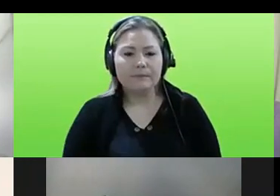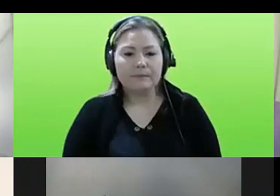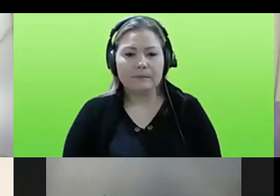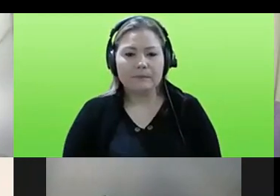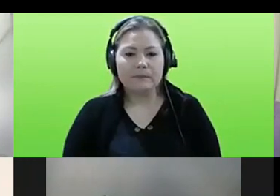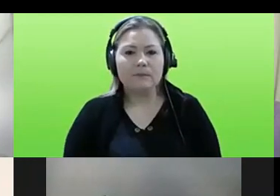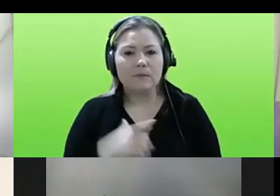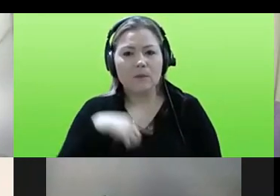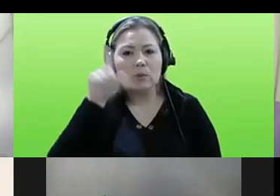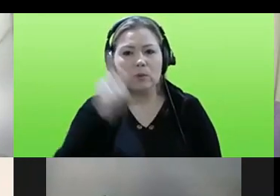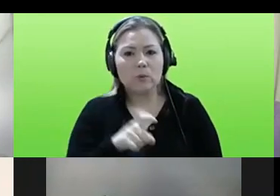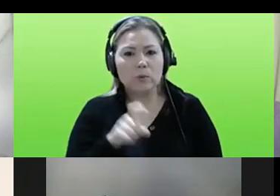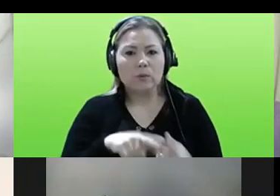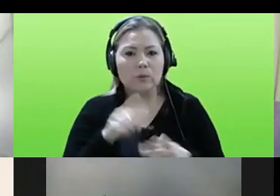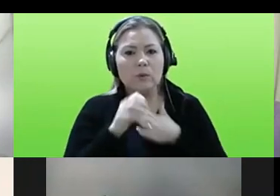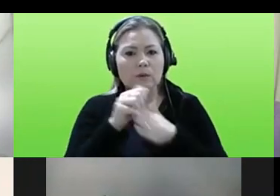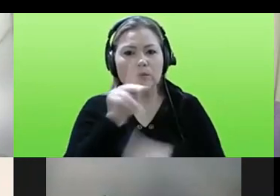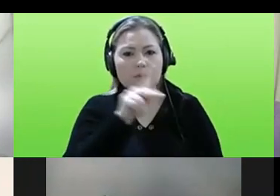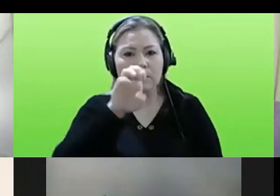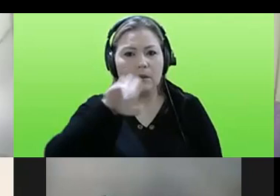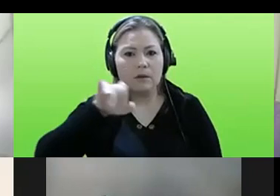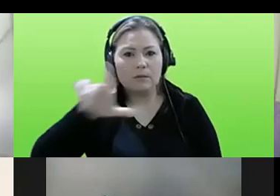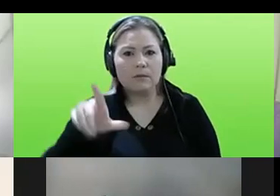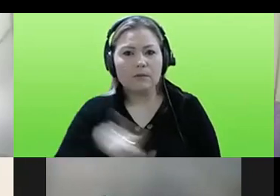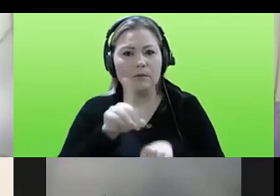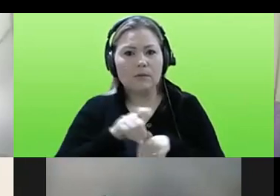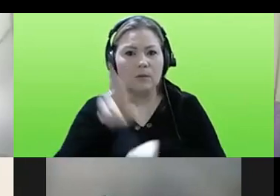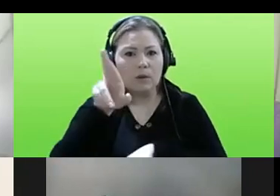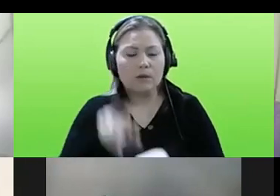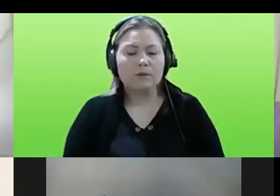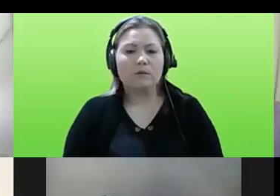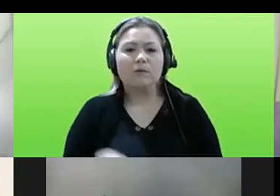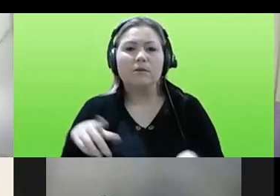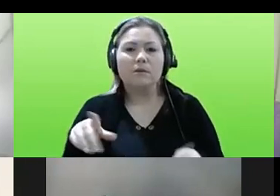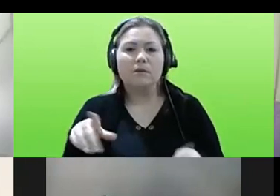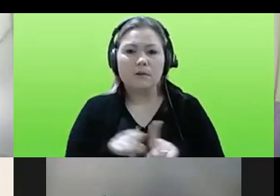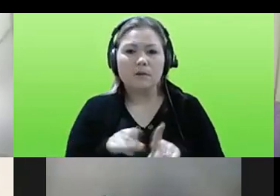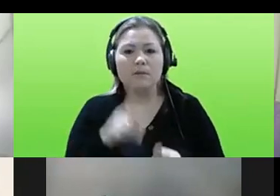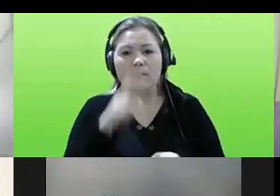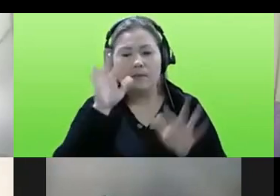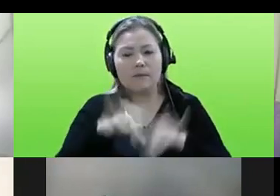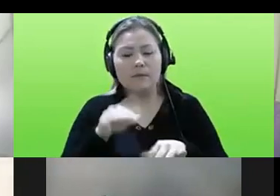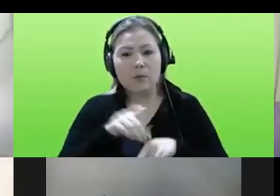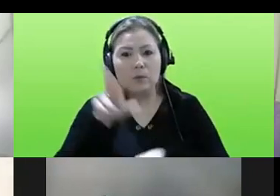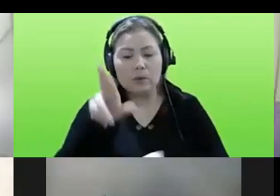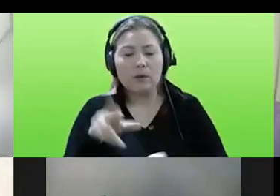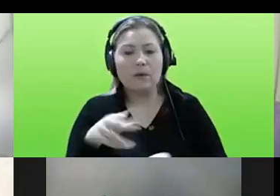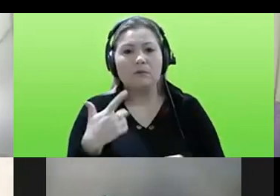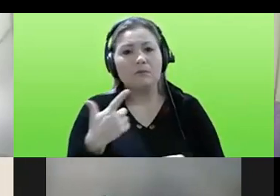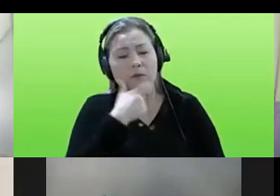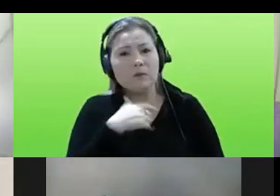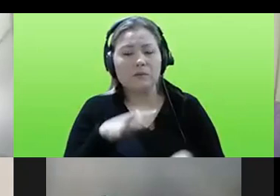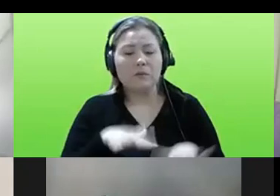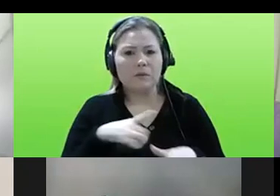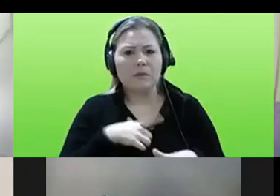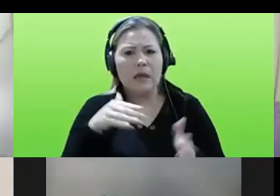E eu sou orientando o professor Emil no doutorado, terminando o doutorado, provavelmente até